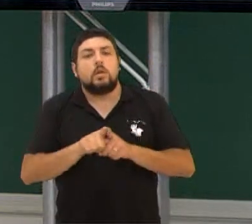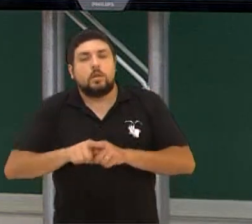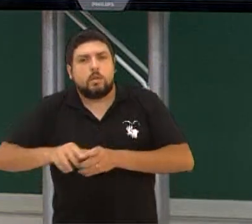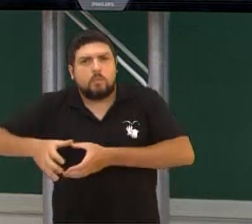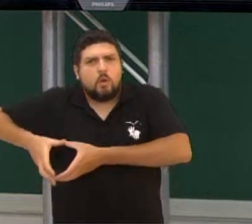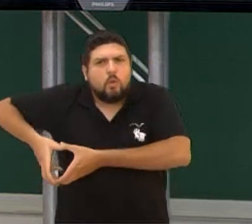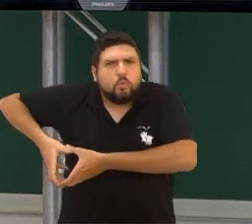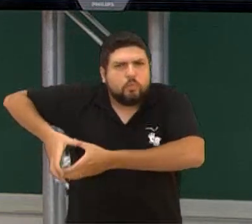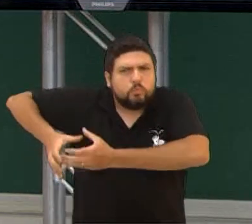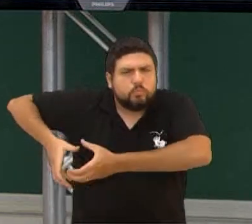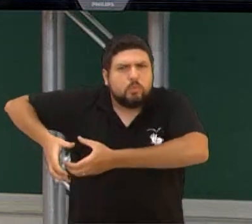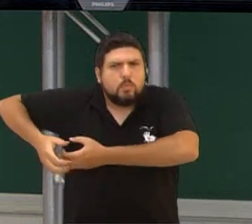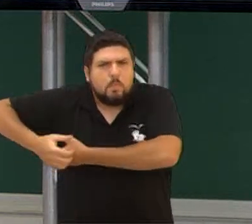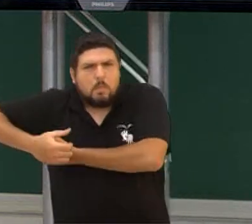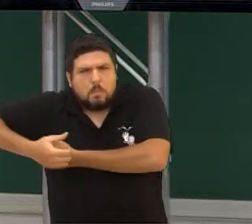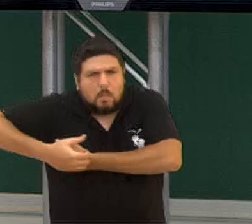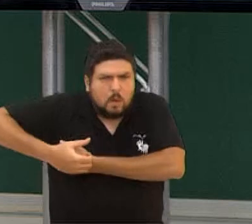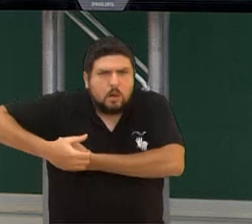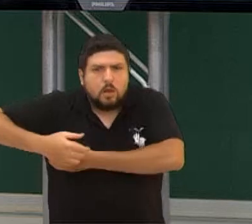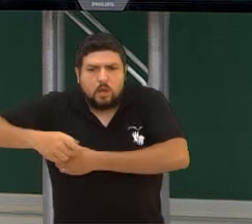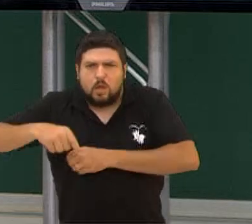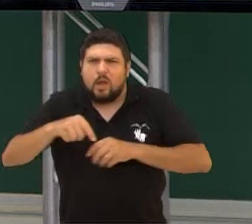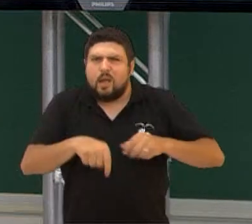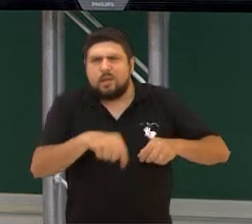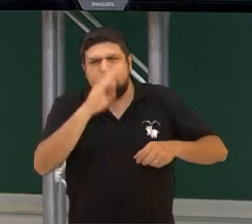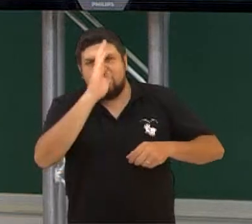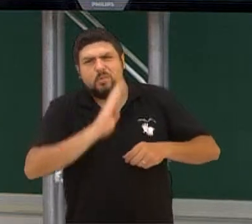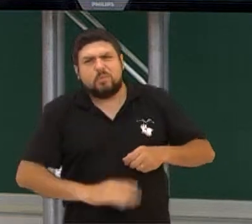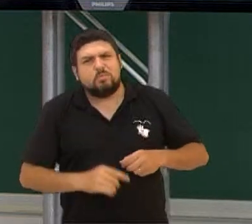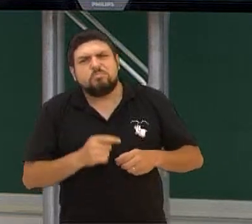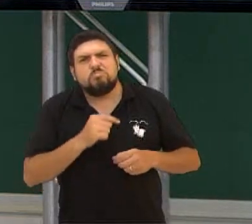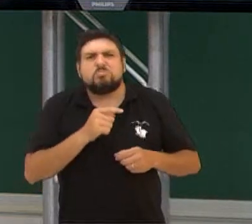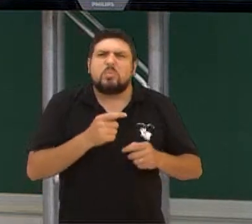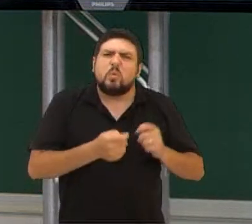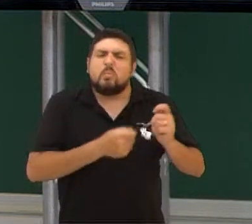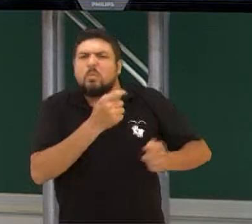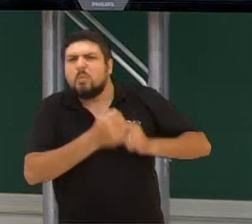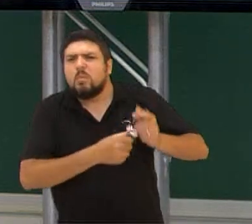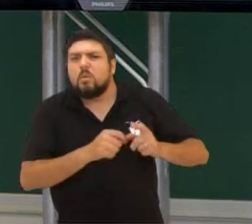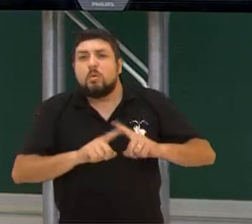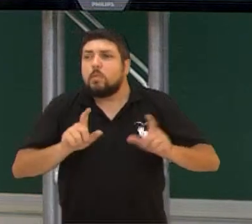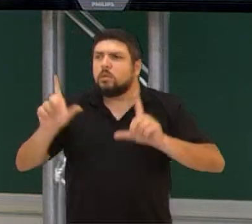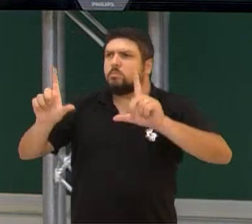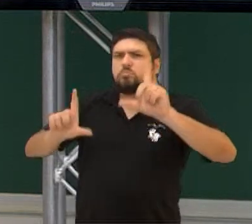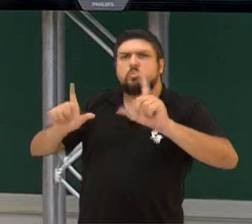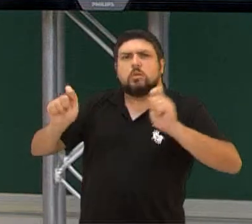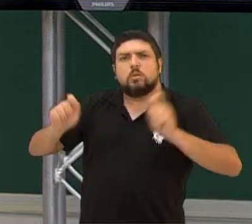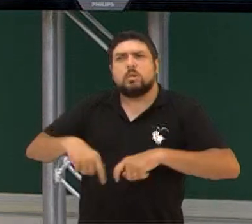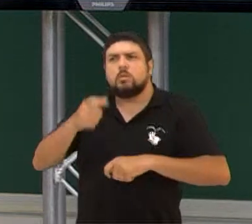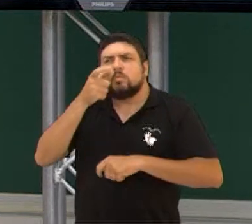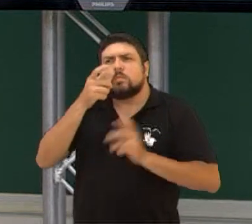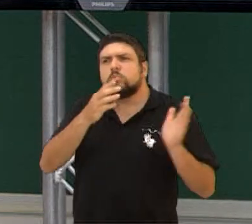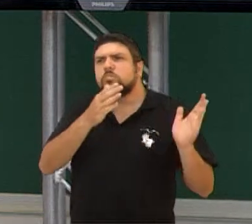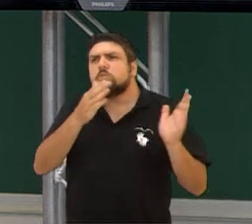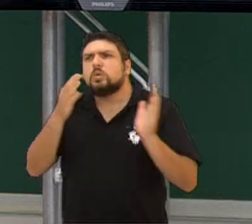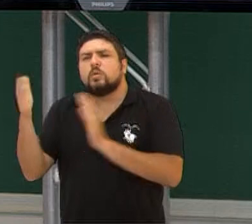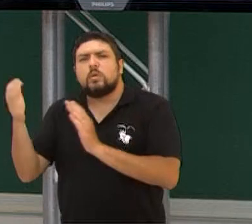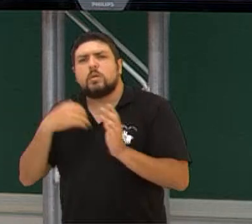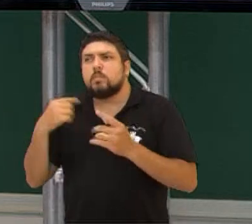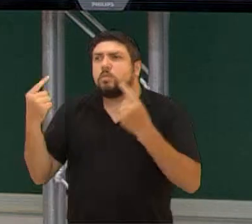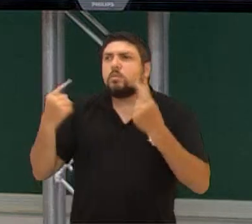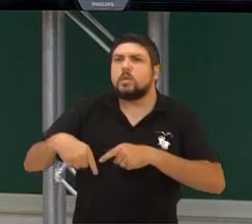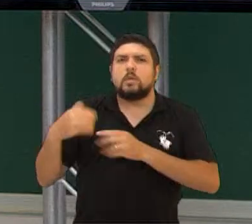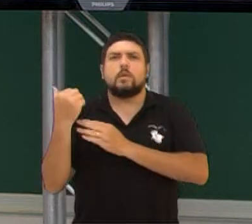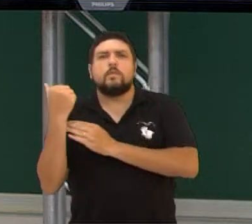esporte que nem é assim tão popular no nosso país, mas através da televisão nós conseguimos acompanhar, né, essas competições